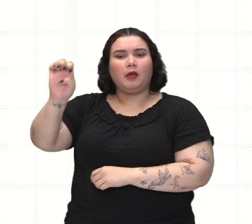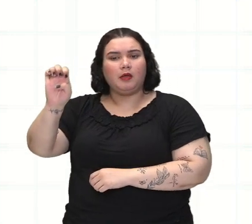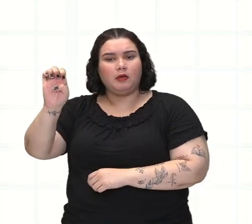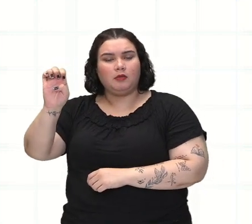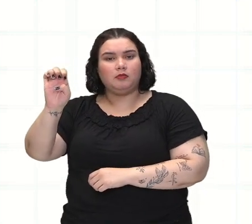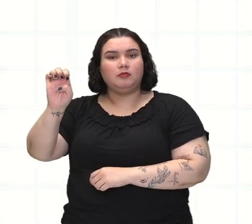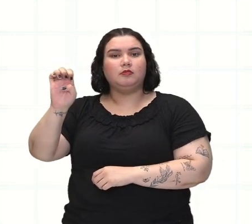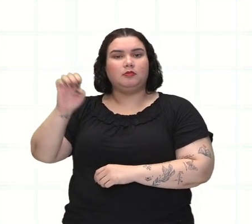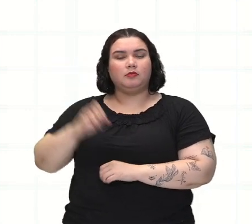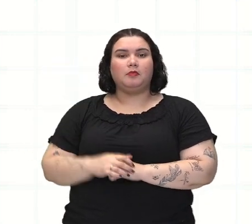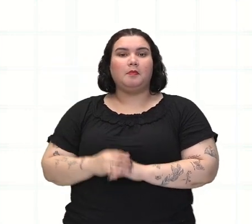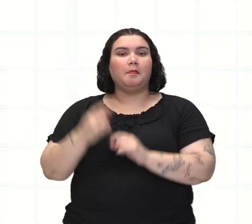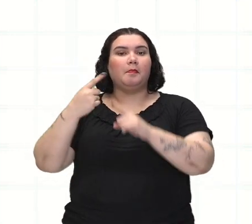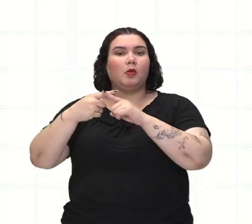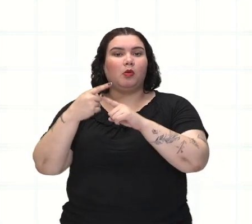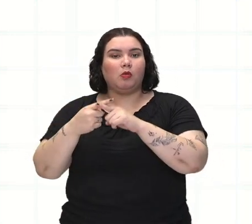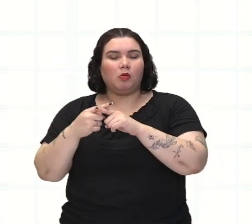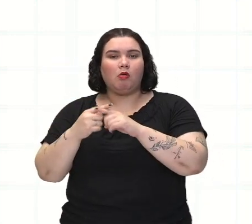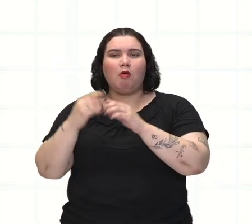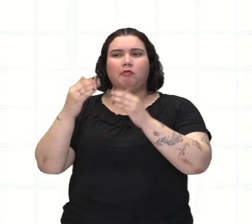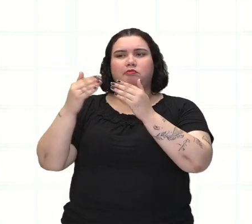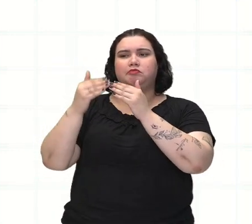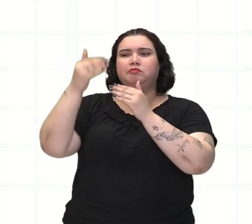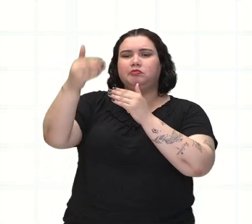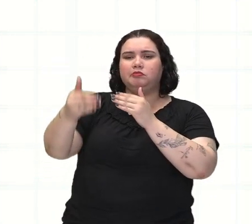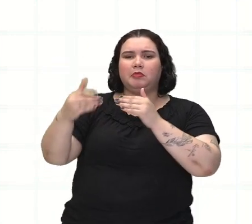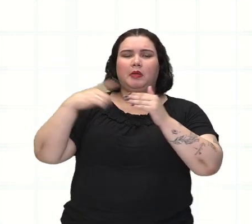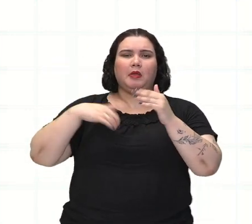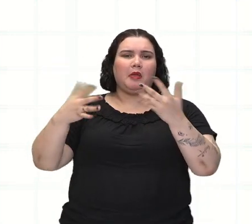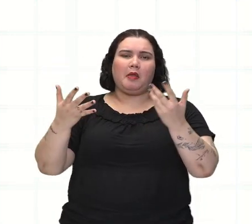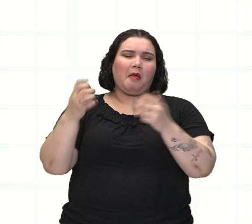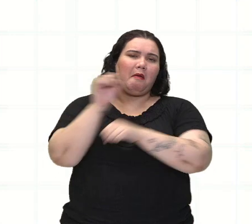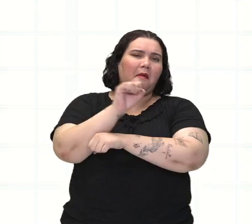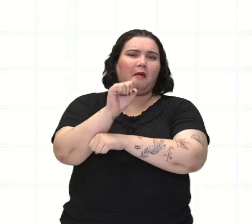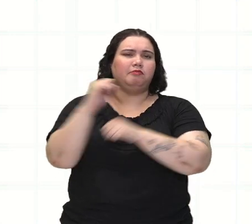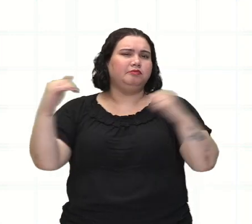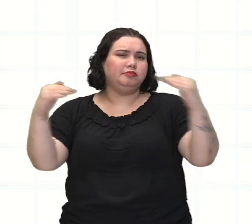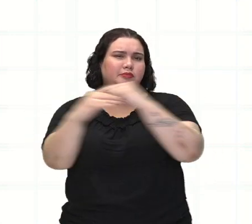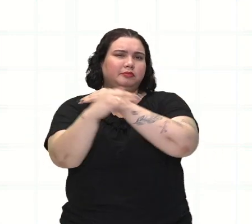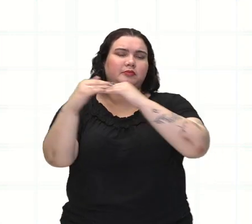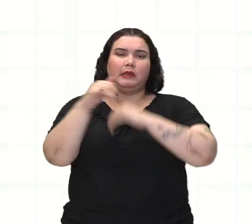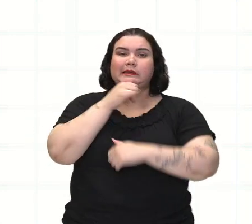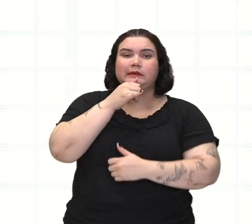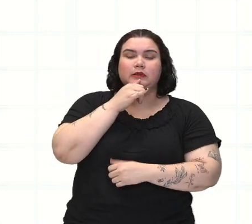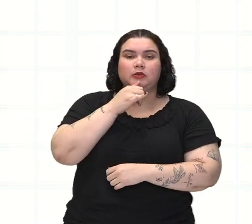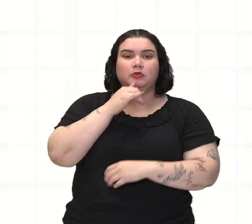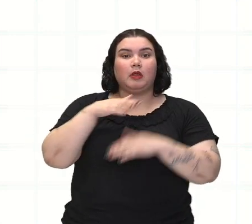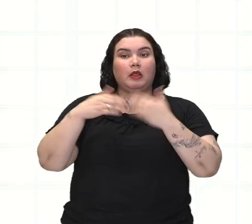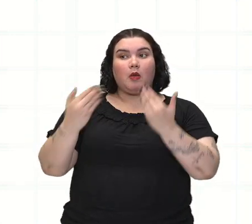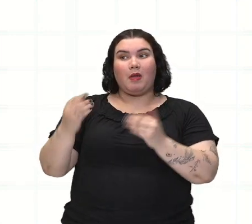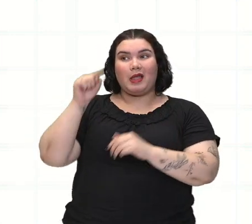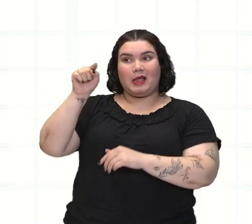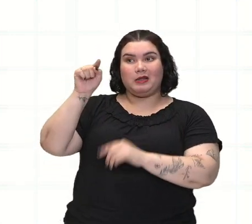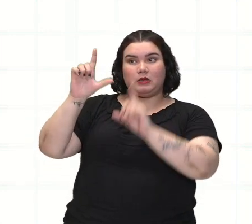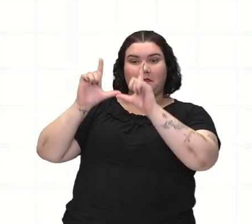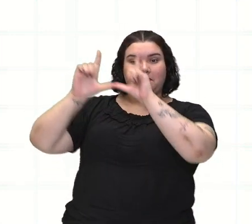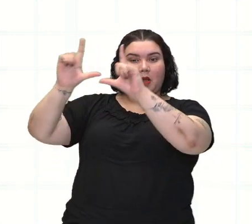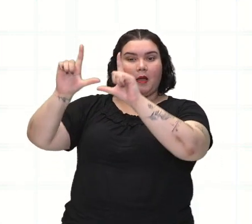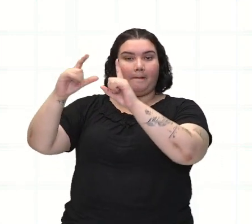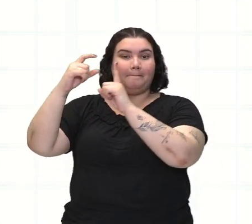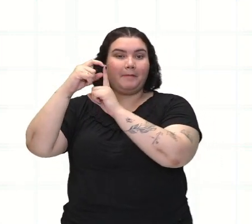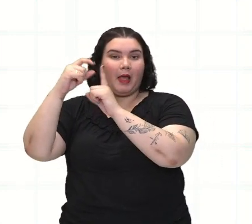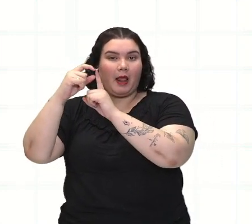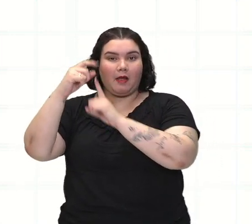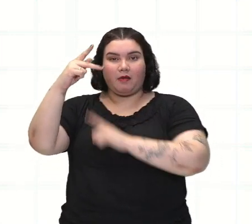do outro lado vem trânsito, alguma coisa nesse sentido. Então, só essa palavra,